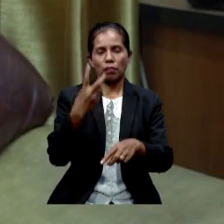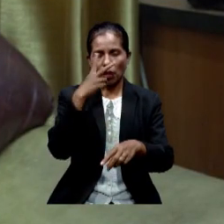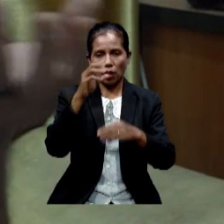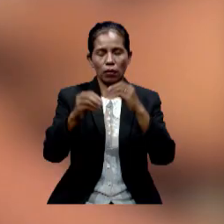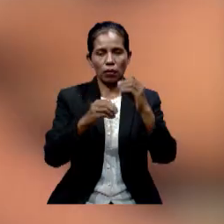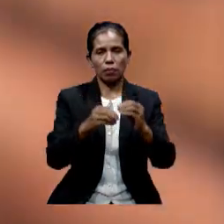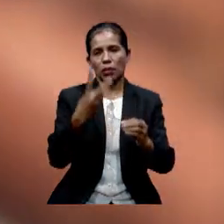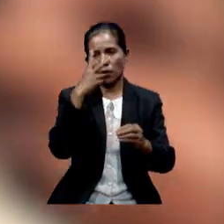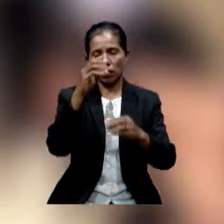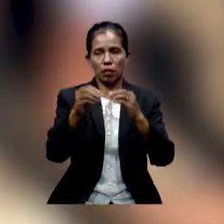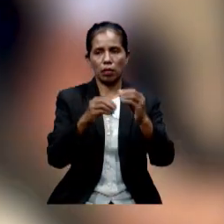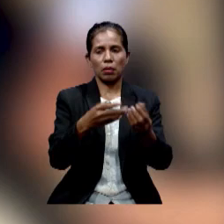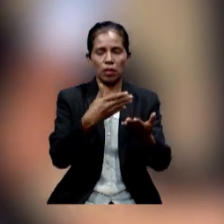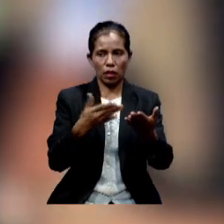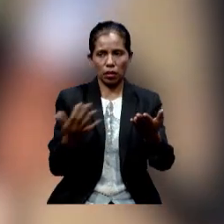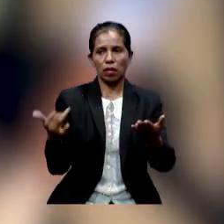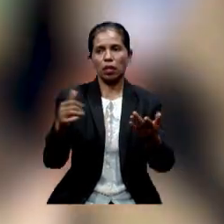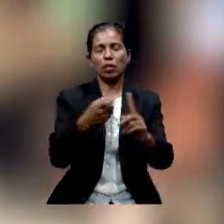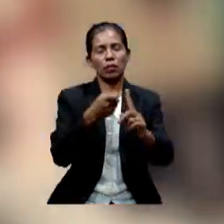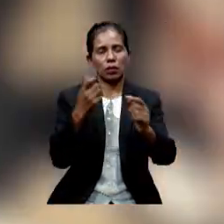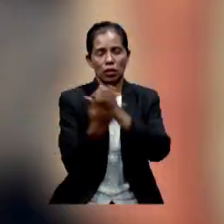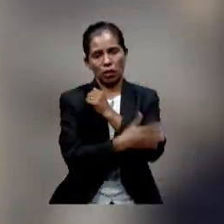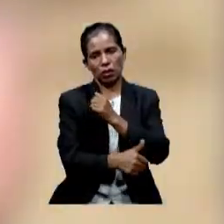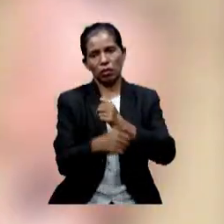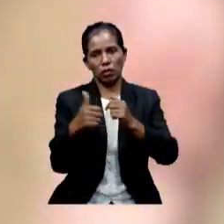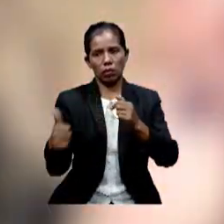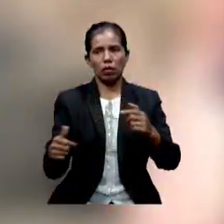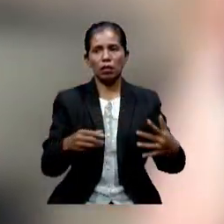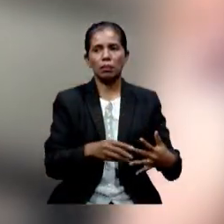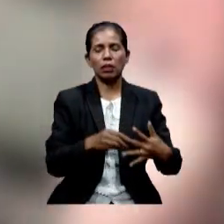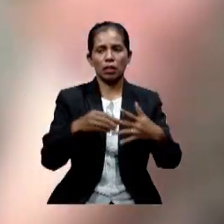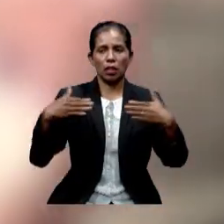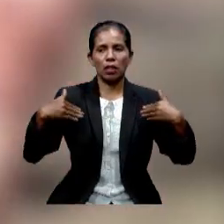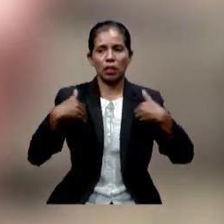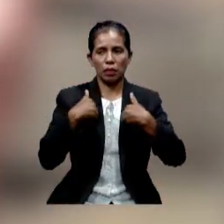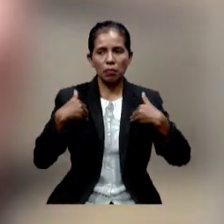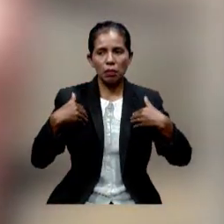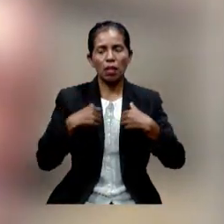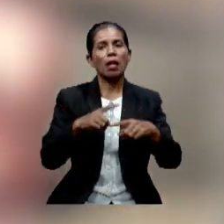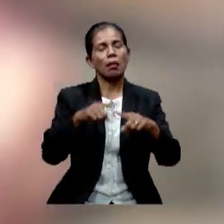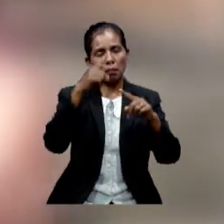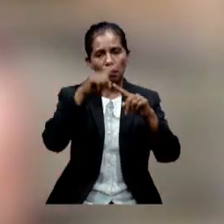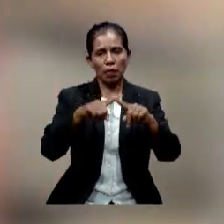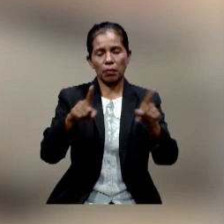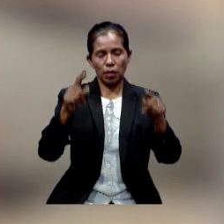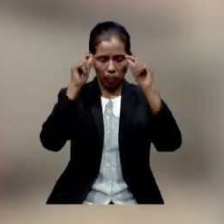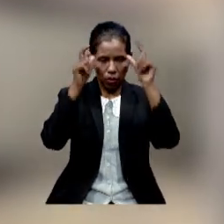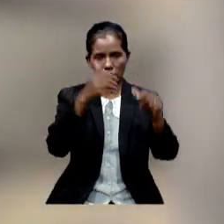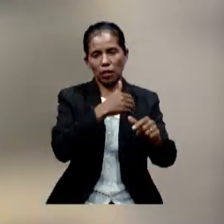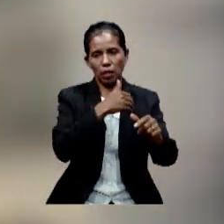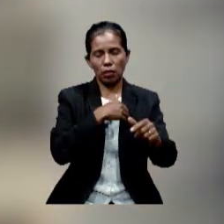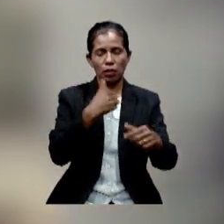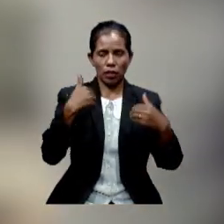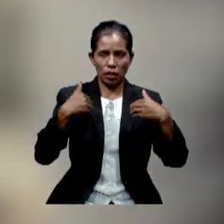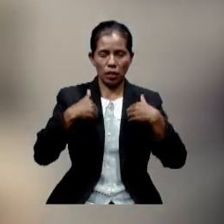ao controle para produtos sira na importa o sira liu, liu animal, mas bem Timor-Leste se deu ia laboratório brasic